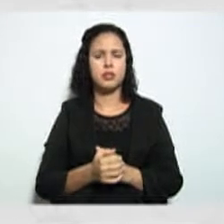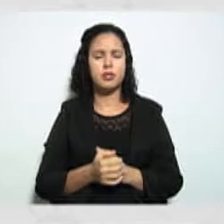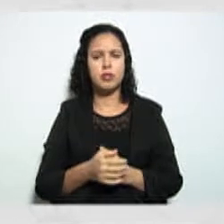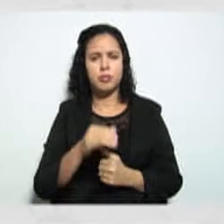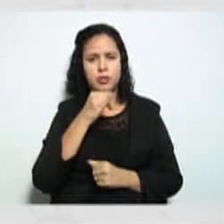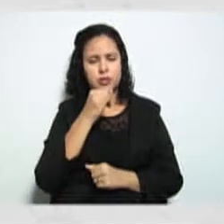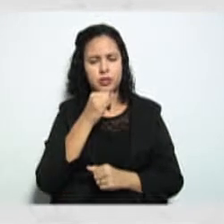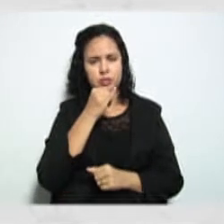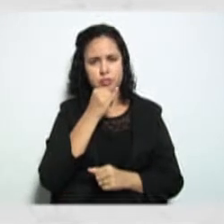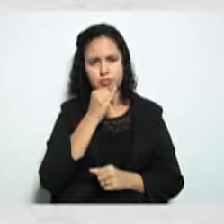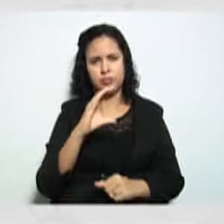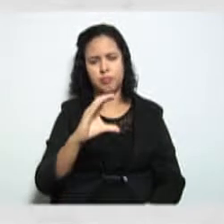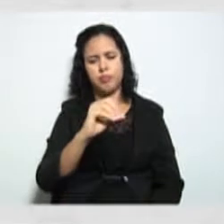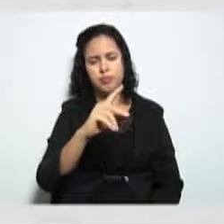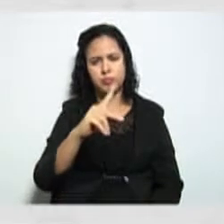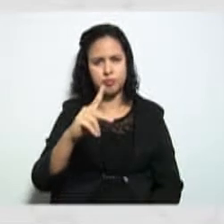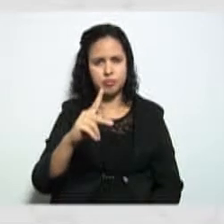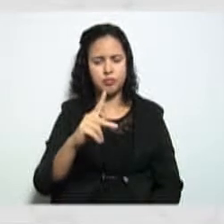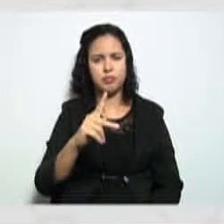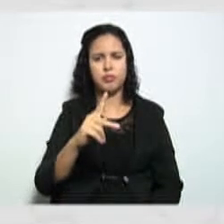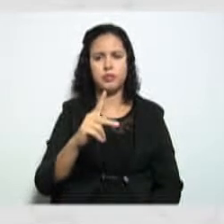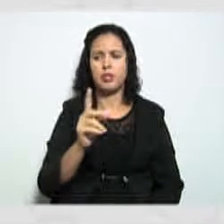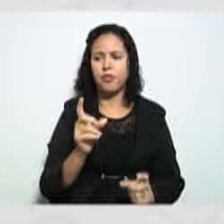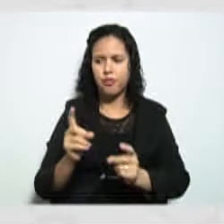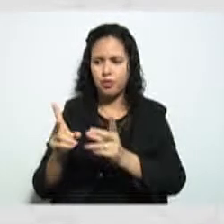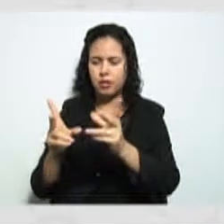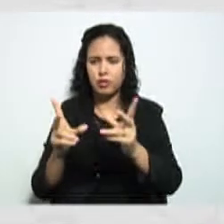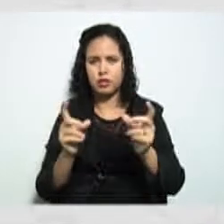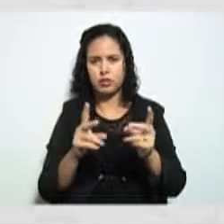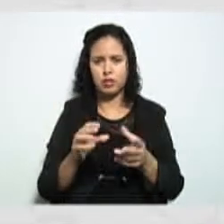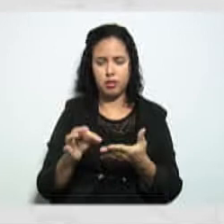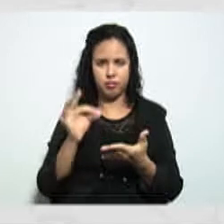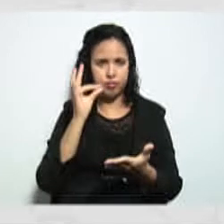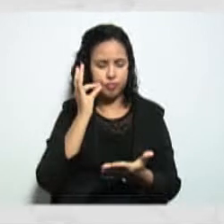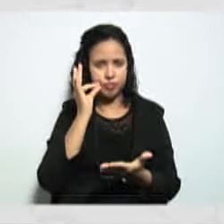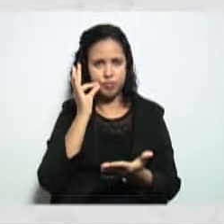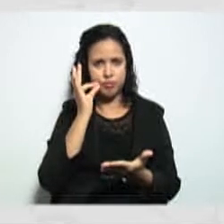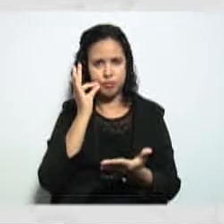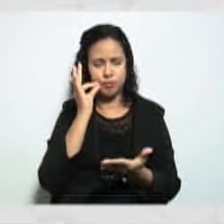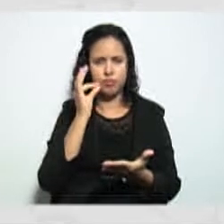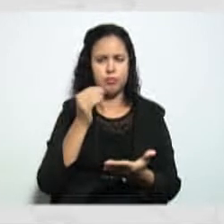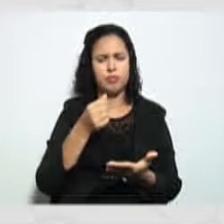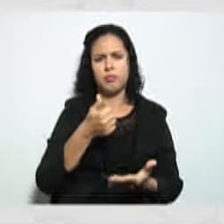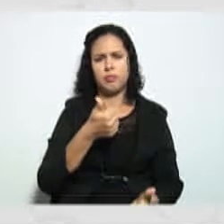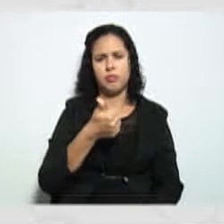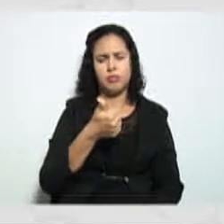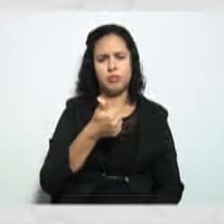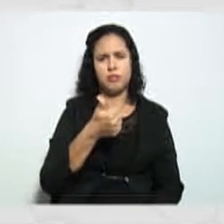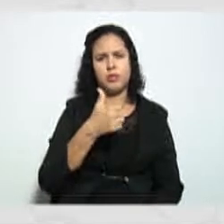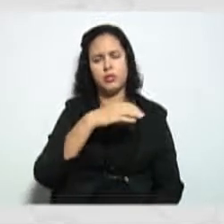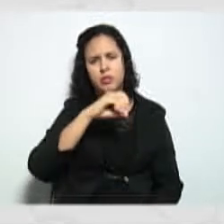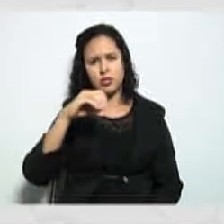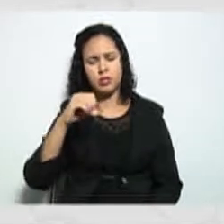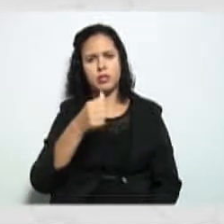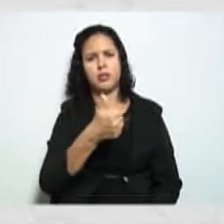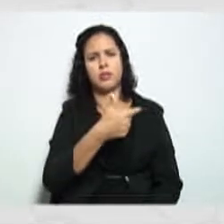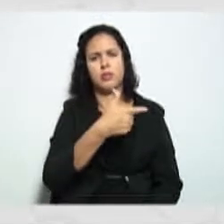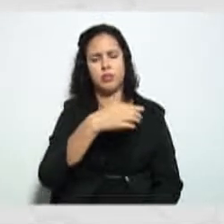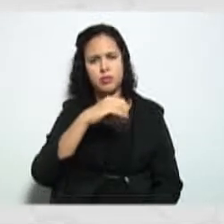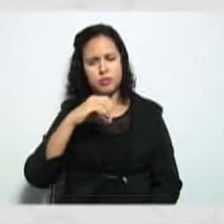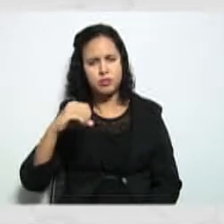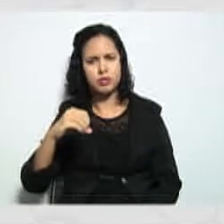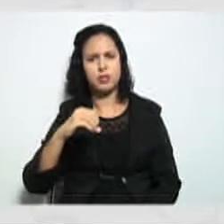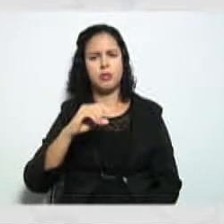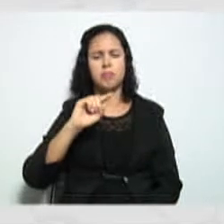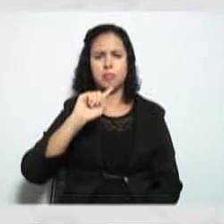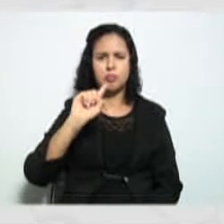café, agora, os novos mercados podem estar sendo ali comercializados, 100, 200, 1.000, 1 milhão de sacas de café, porque agora nós estamos